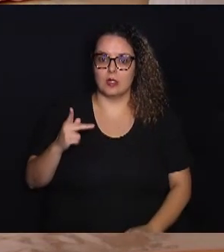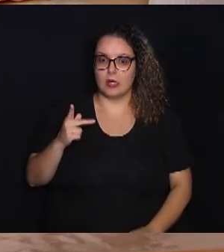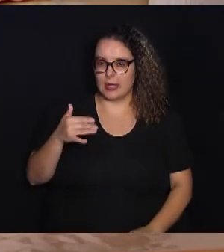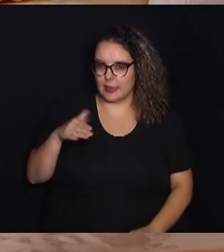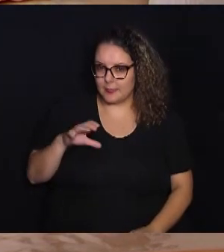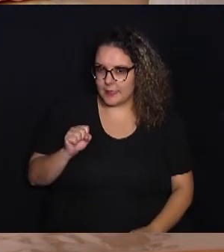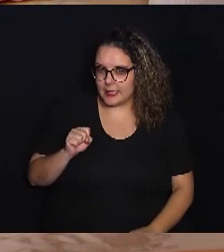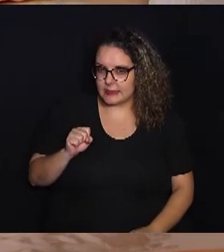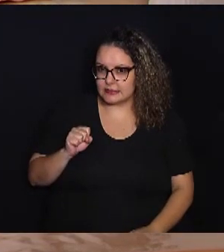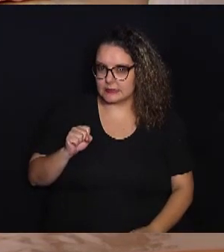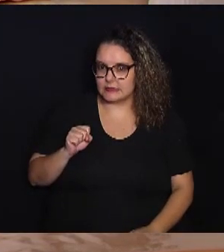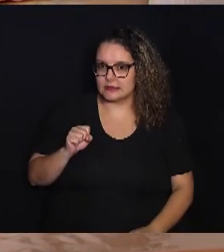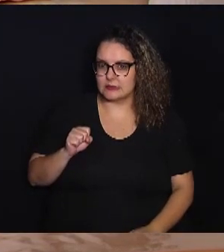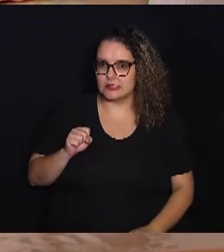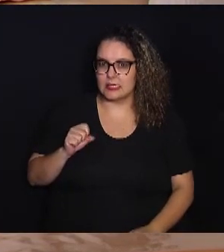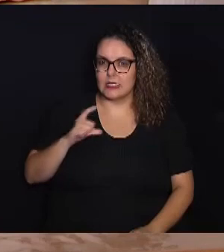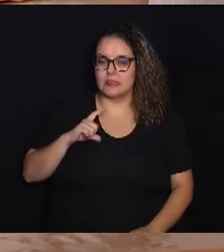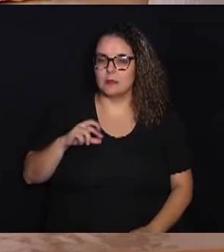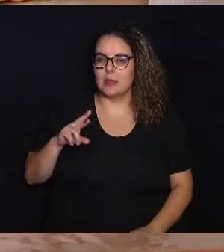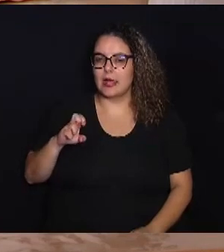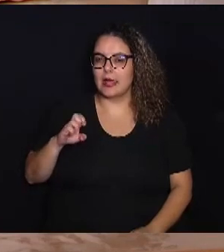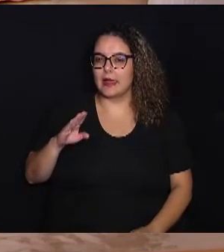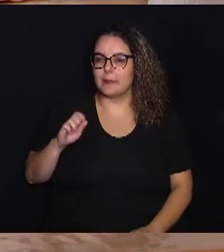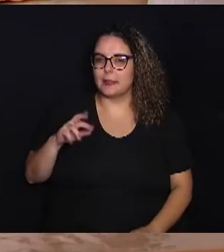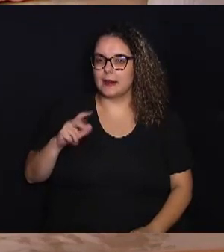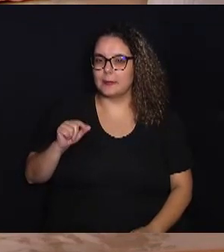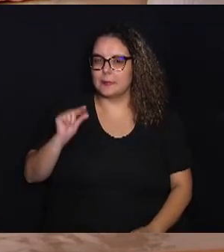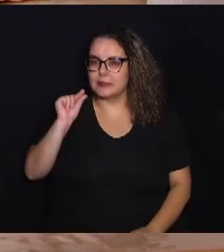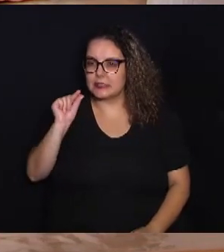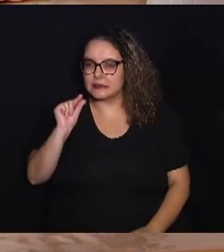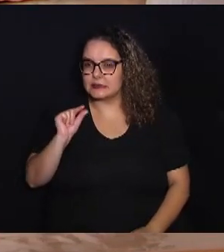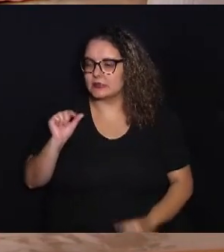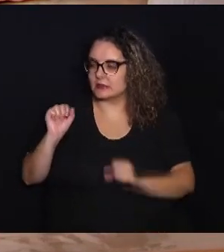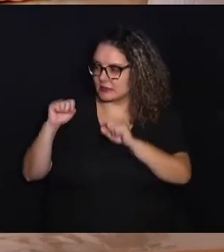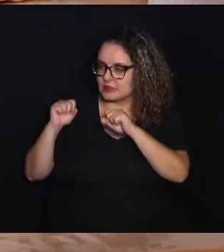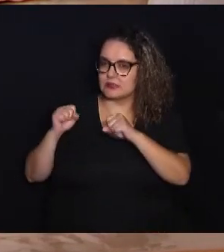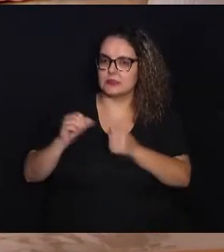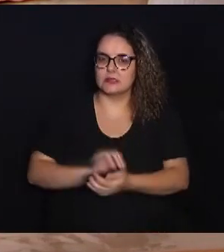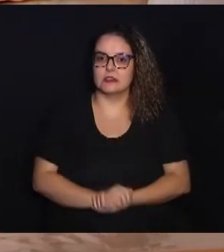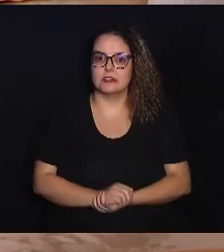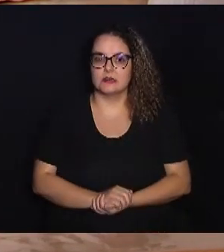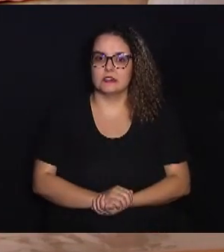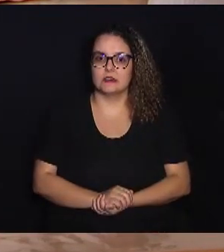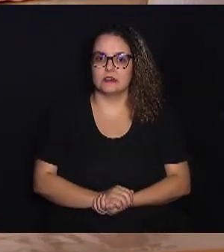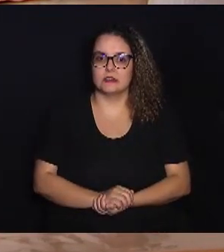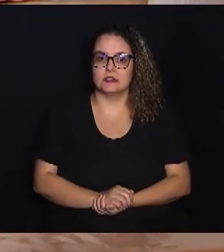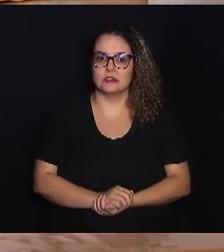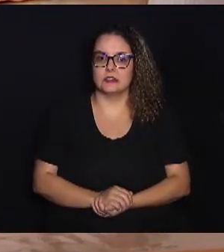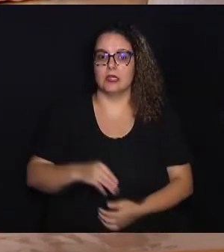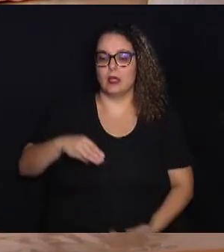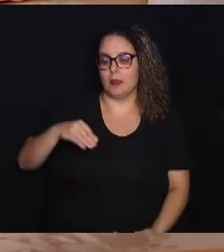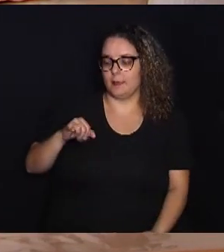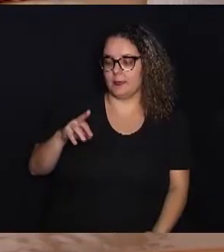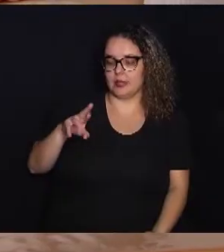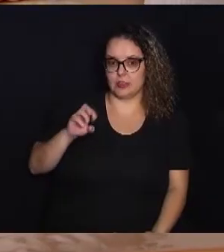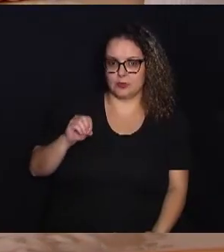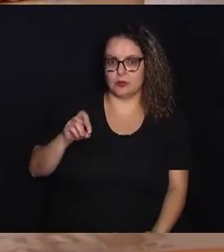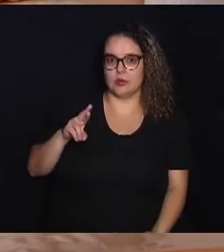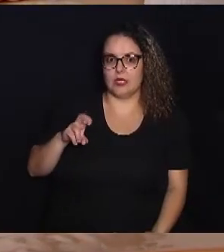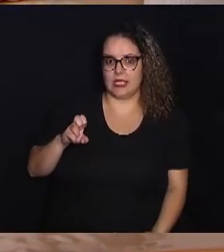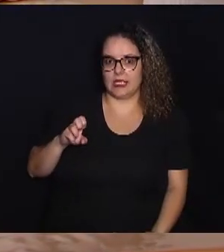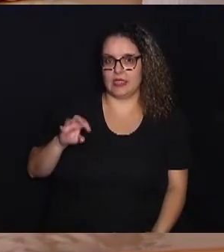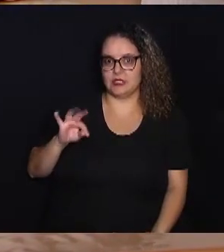tem desperdício de material, isso é muito, muito legal. Só para explicar para o pessoal de casa, depois que fez todo esse trabalho aqui,